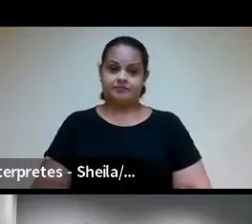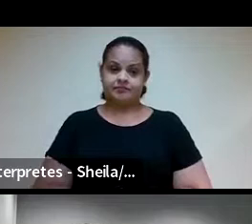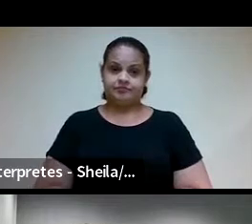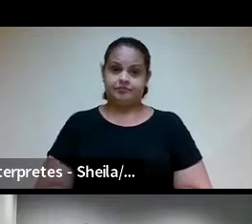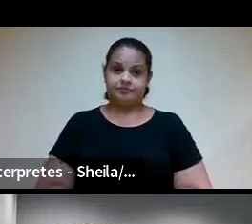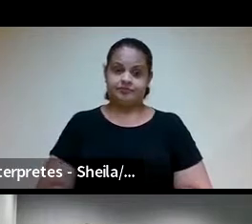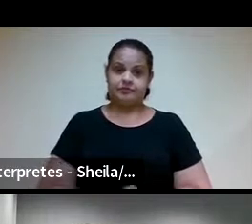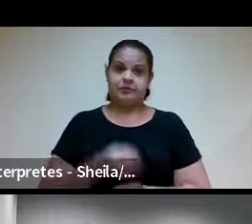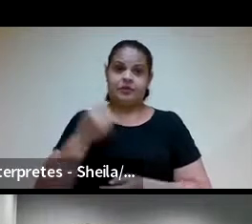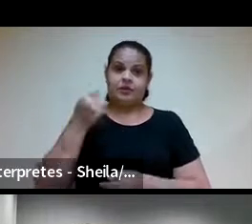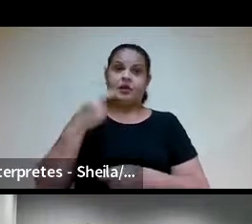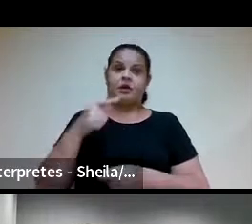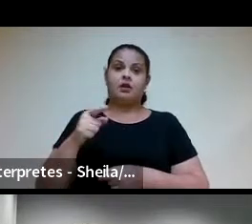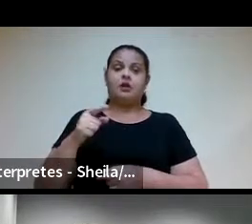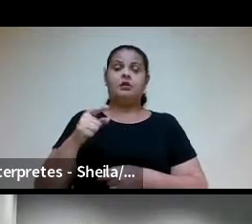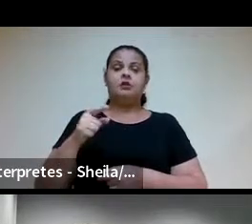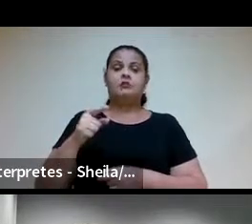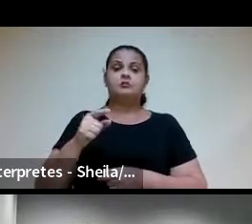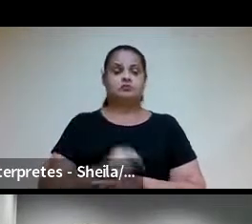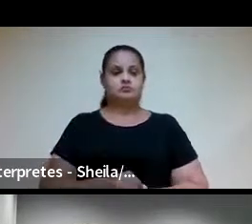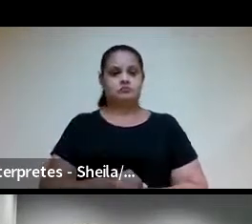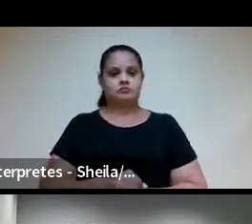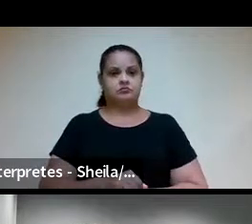coisa grosseira nem contra